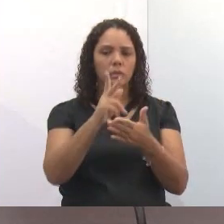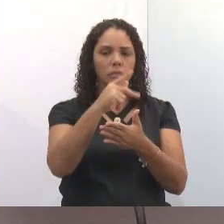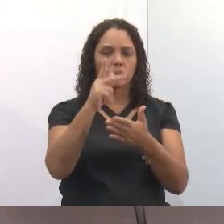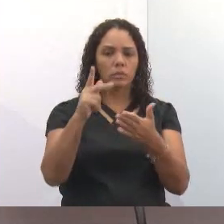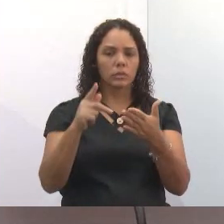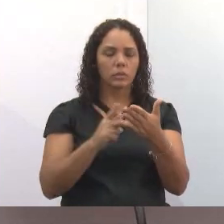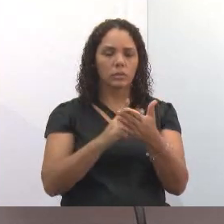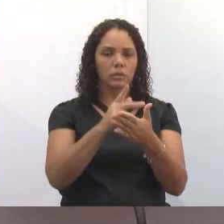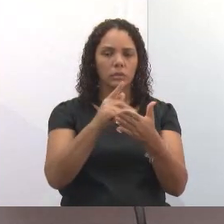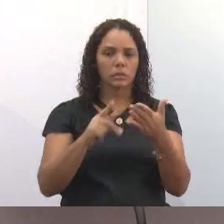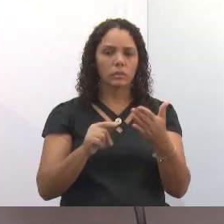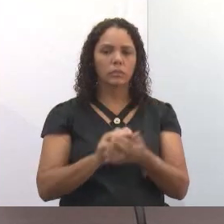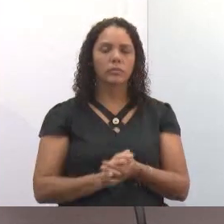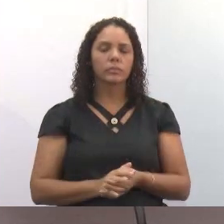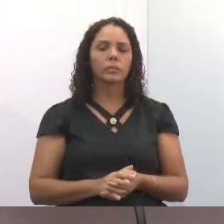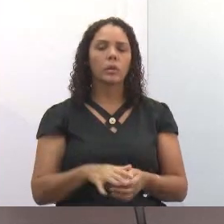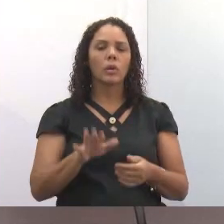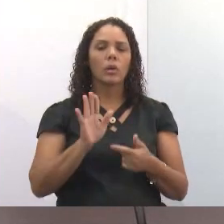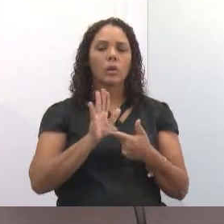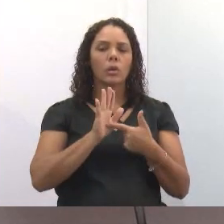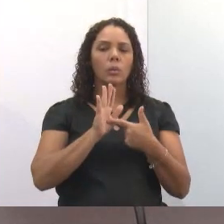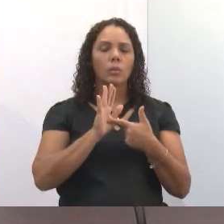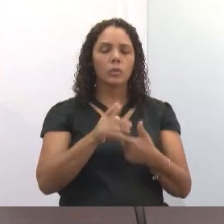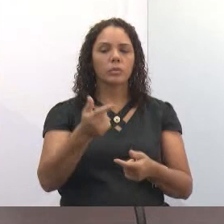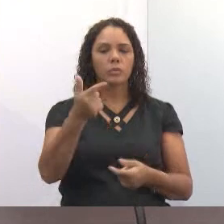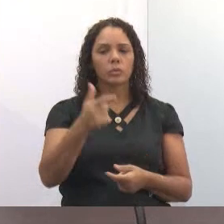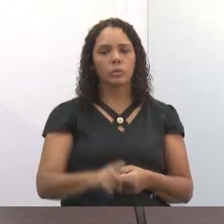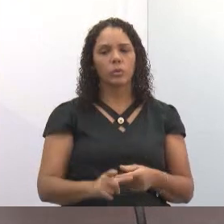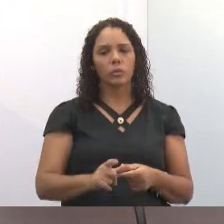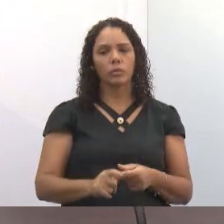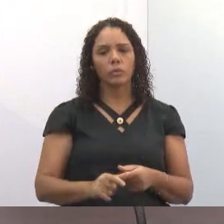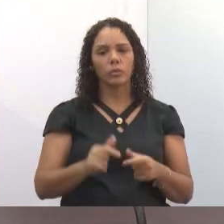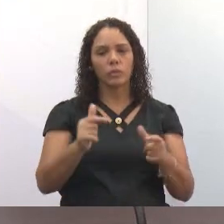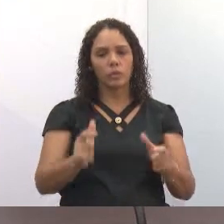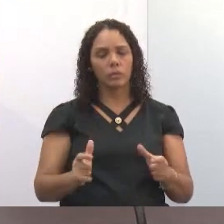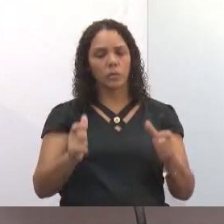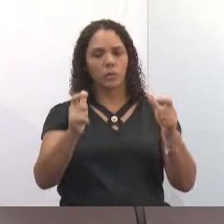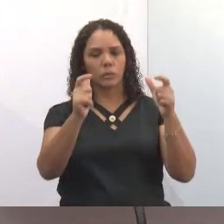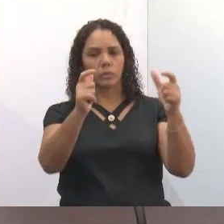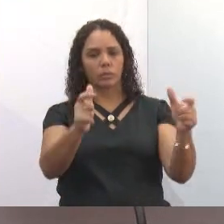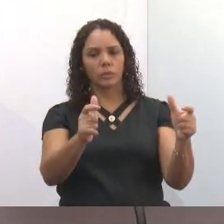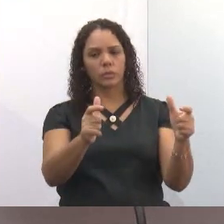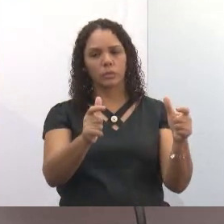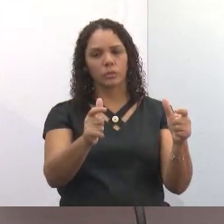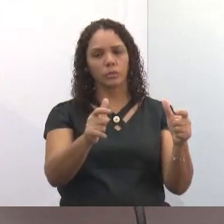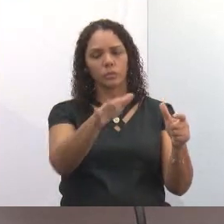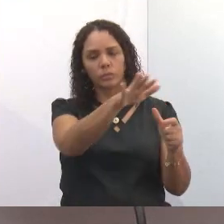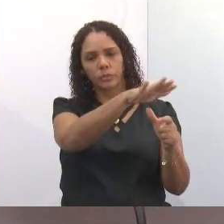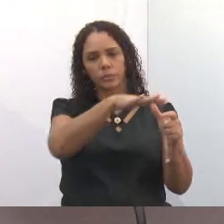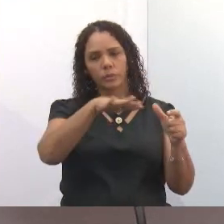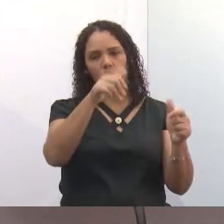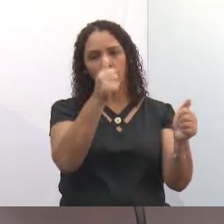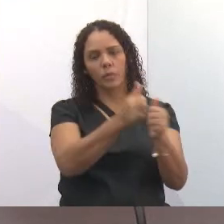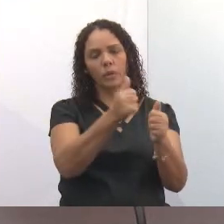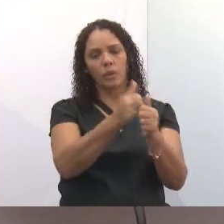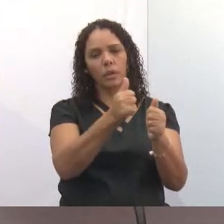Reafirmamos que o pipódromo será instalado na parte superior do parque, próximo ao